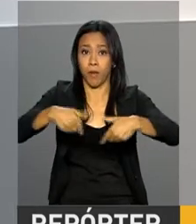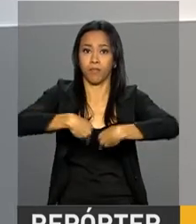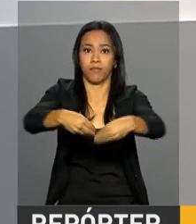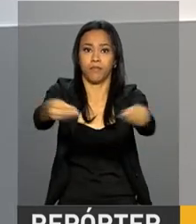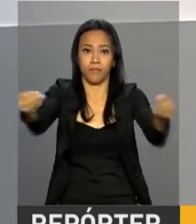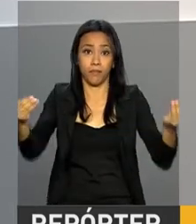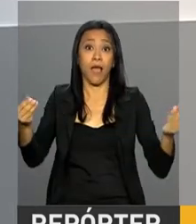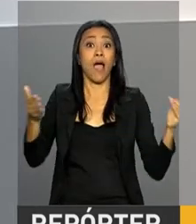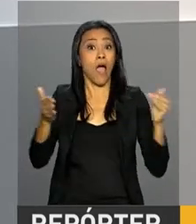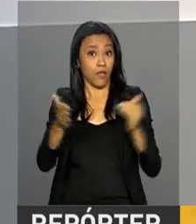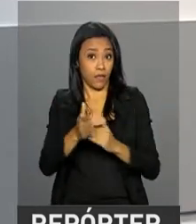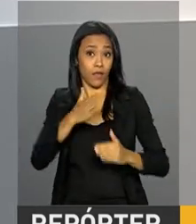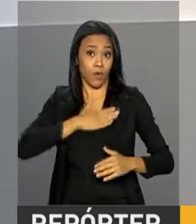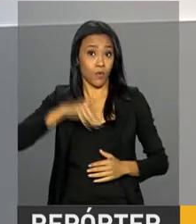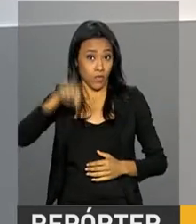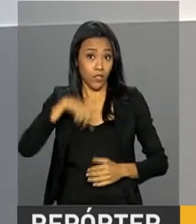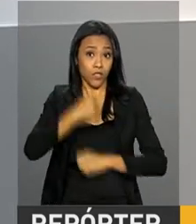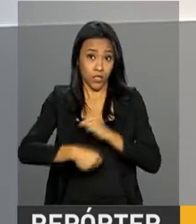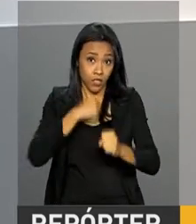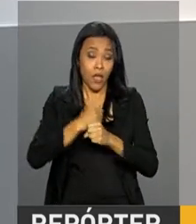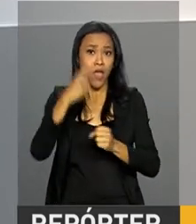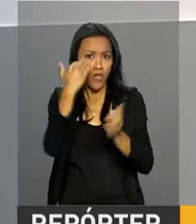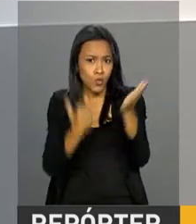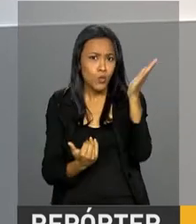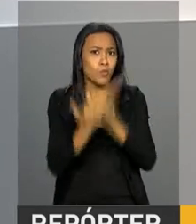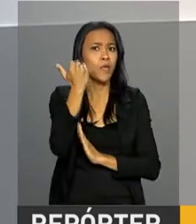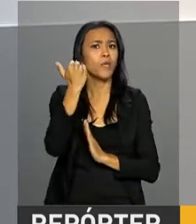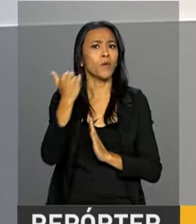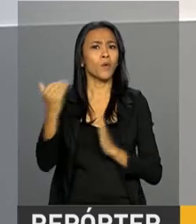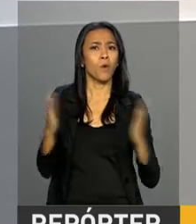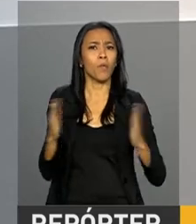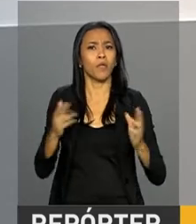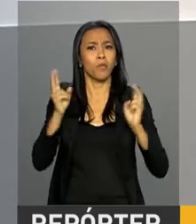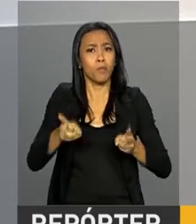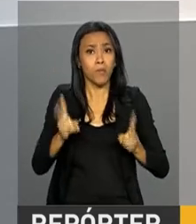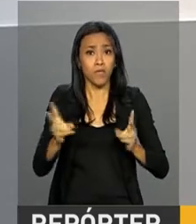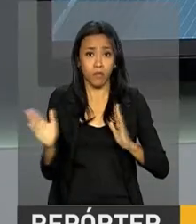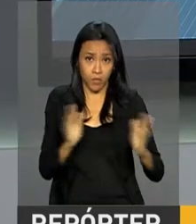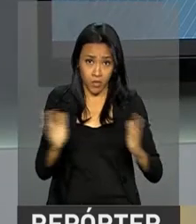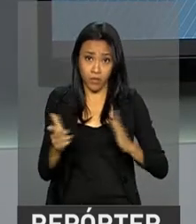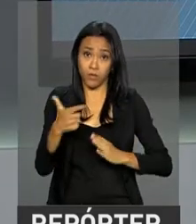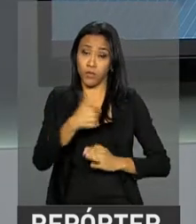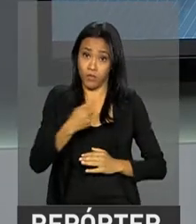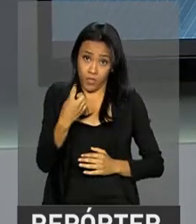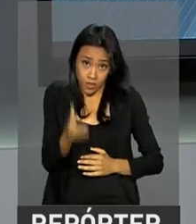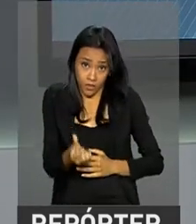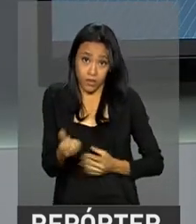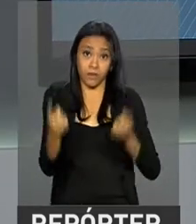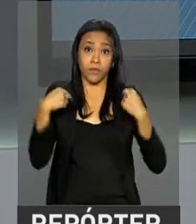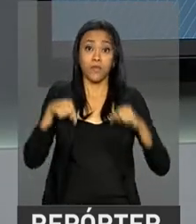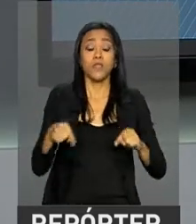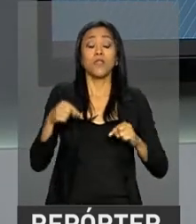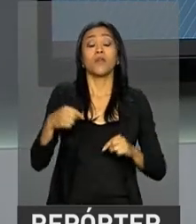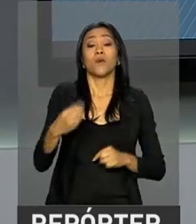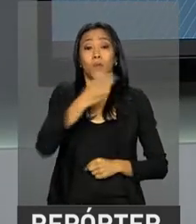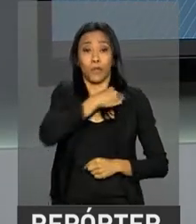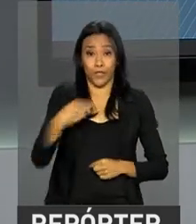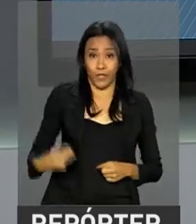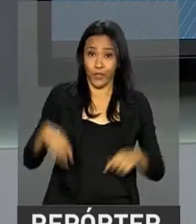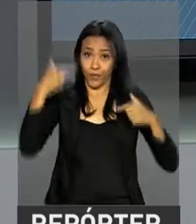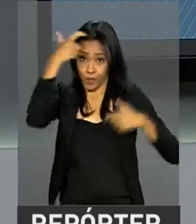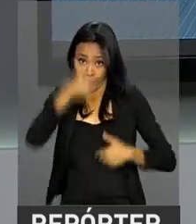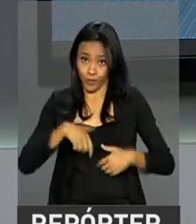o resultado 8 por cento superior ao mesmo período de 2006 para o ministro do trabalho ronaldo nogueira